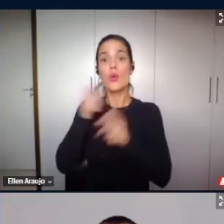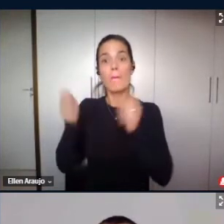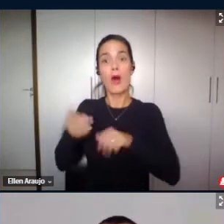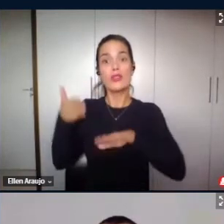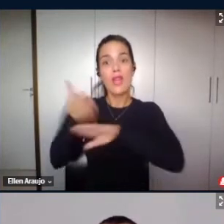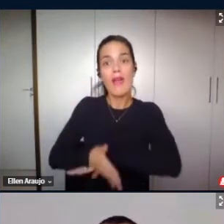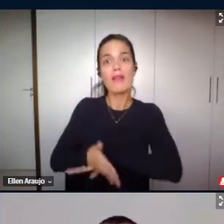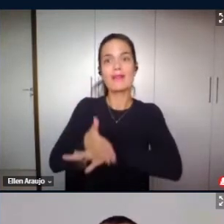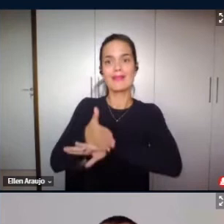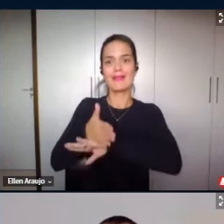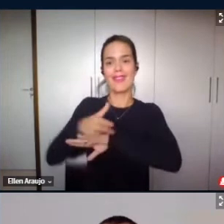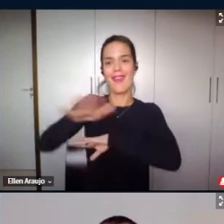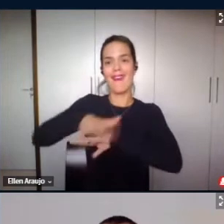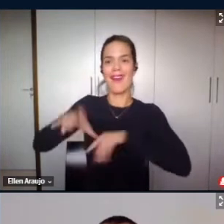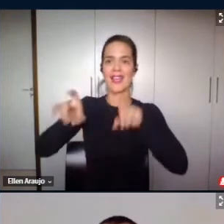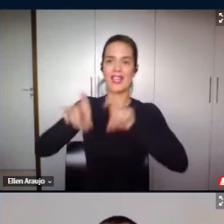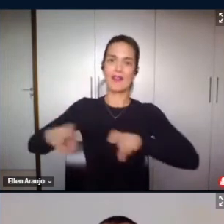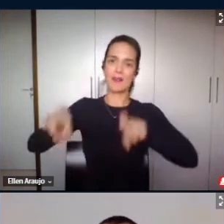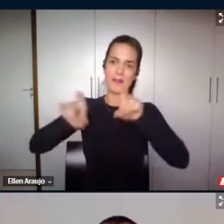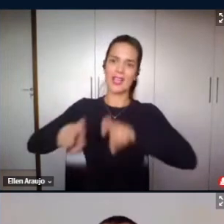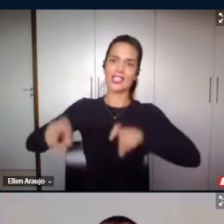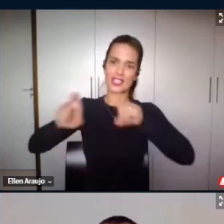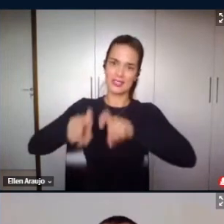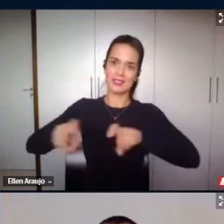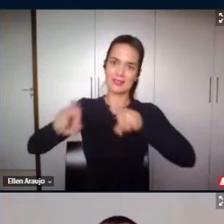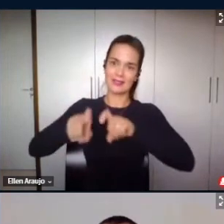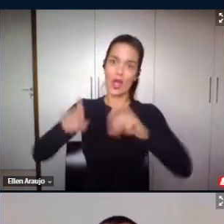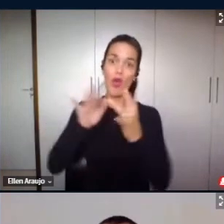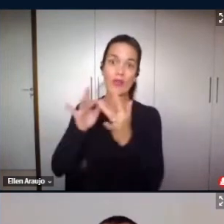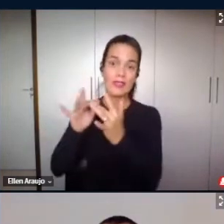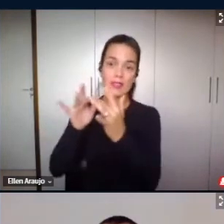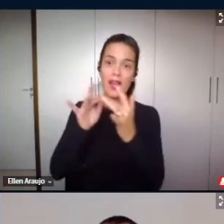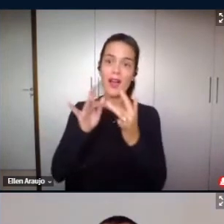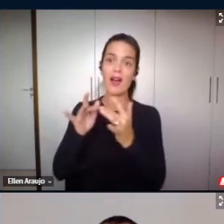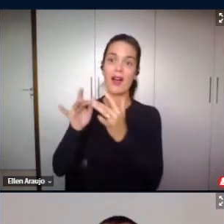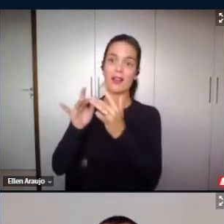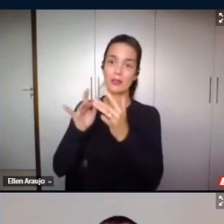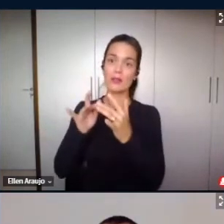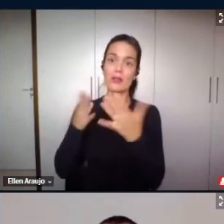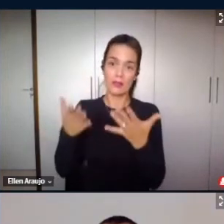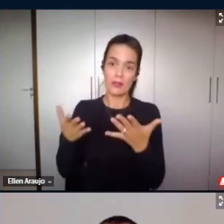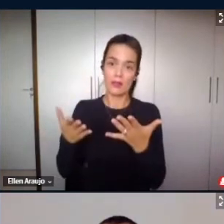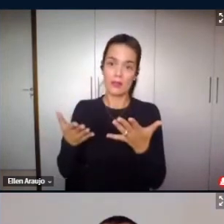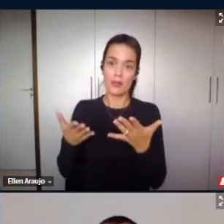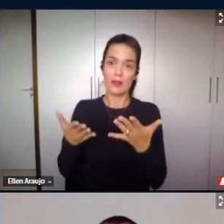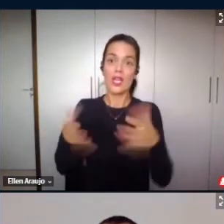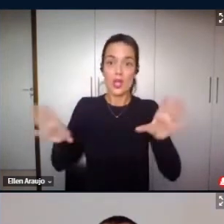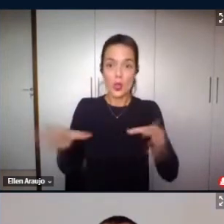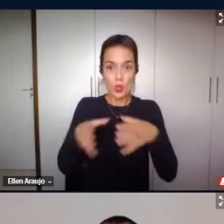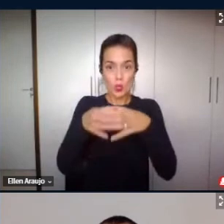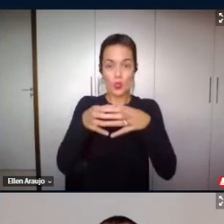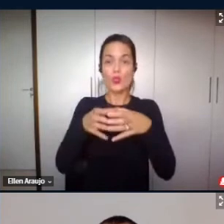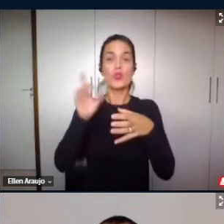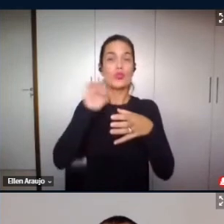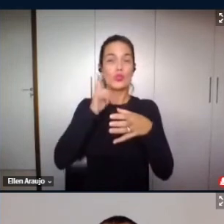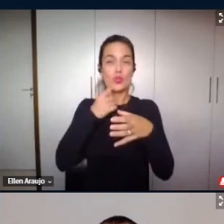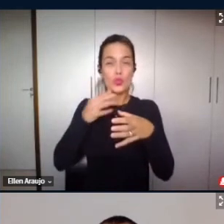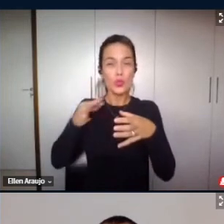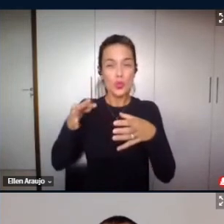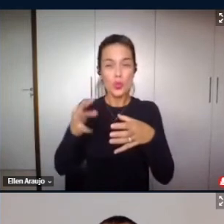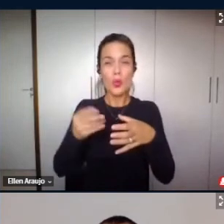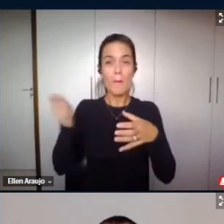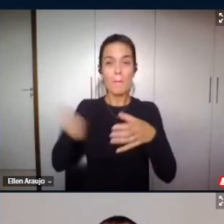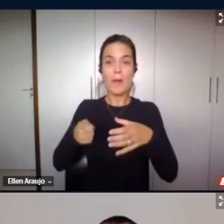dos computadores e, consequentemente, permite que essa comunidade, como um todo, tenha acesso